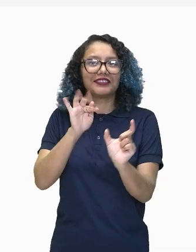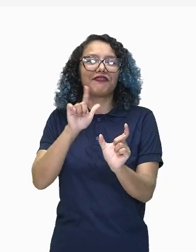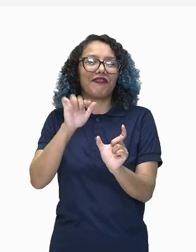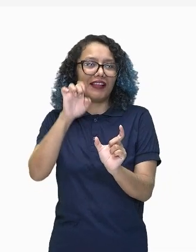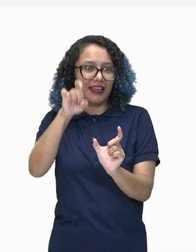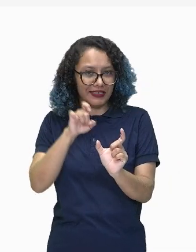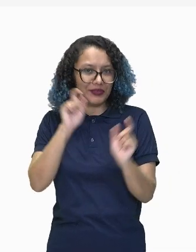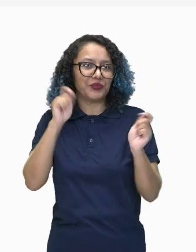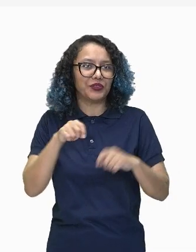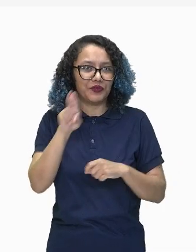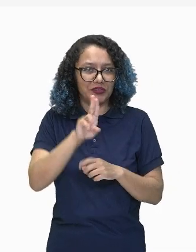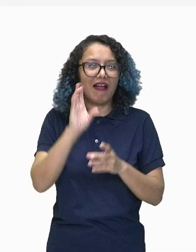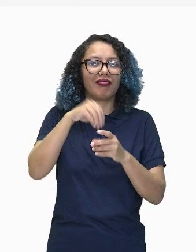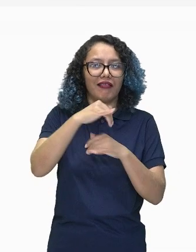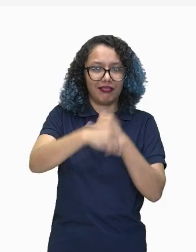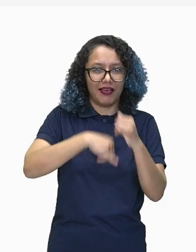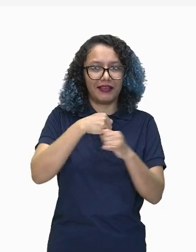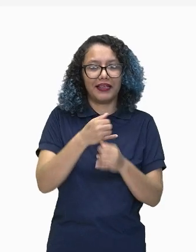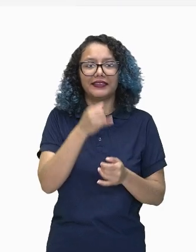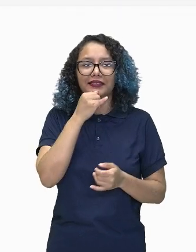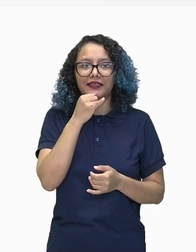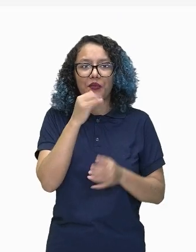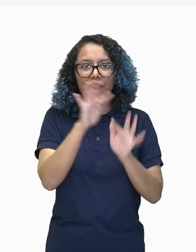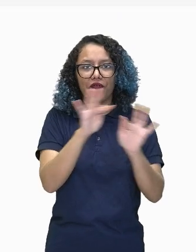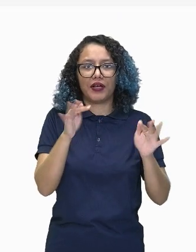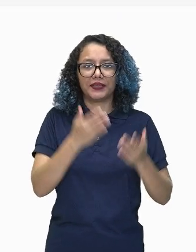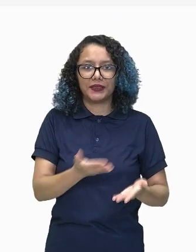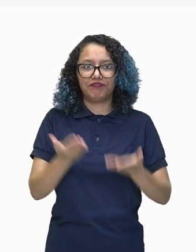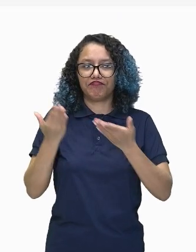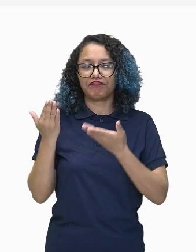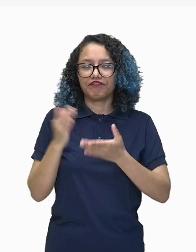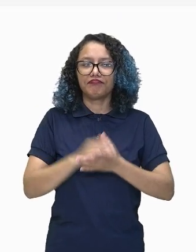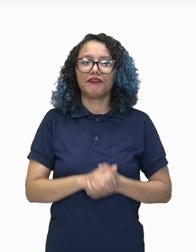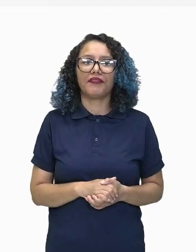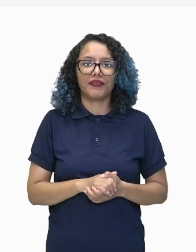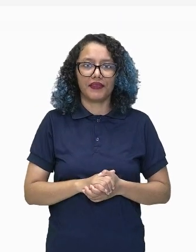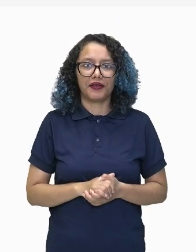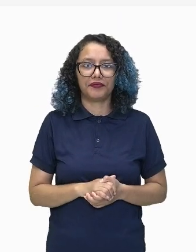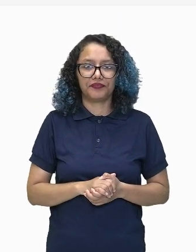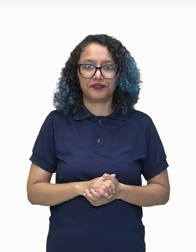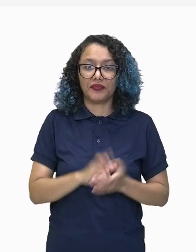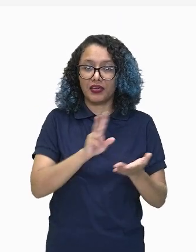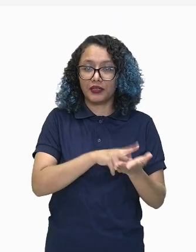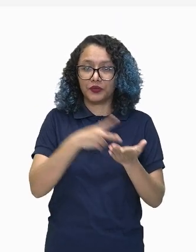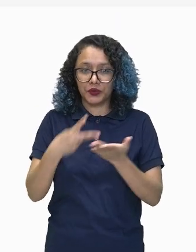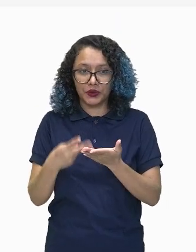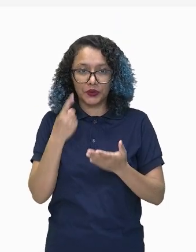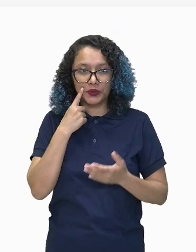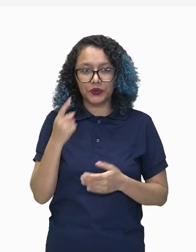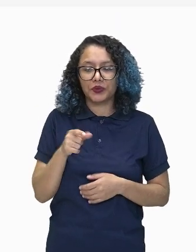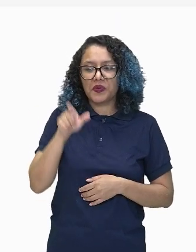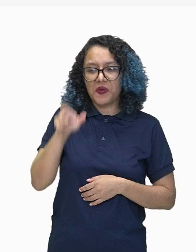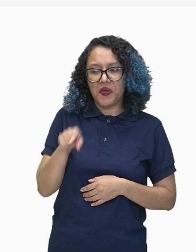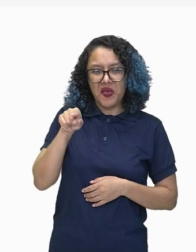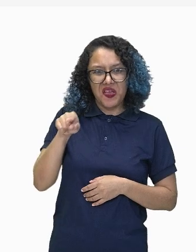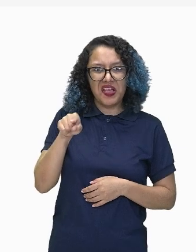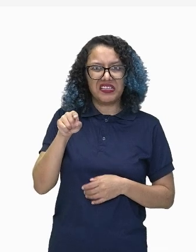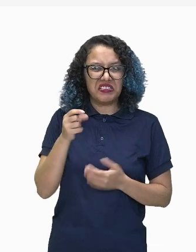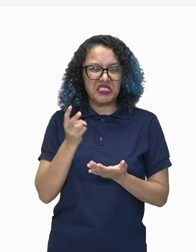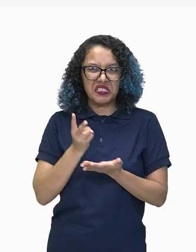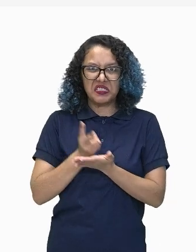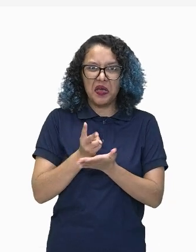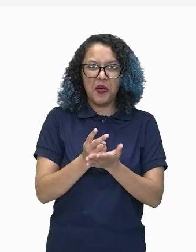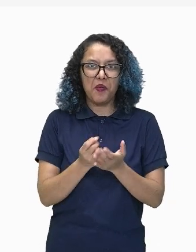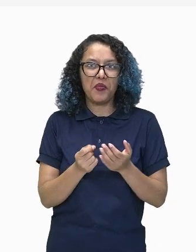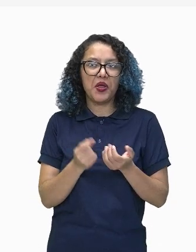internet aqui, ó. Olha esse exemplo. He always flexing his new car. Então, ele vive ostentando o carro novo, ou ele